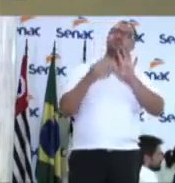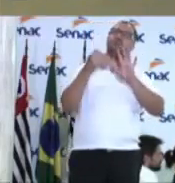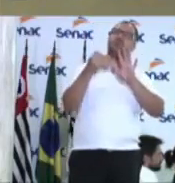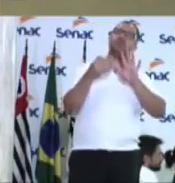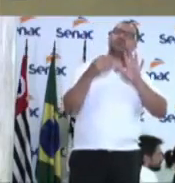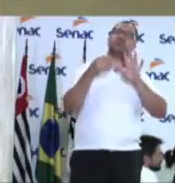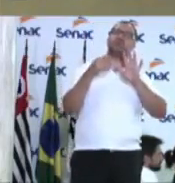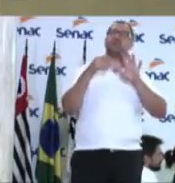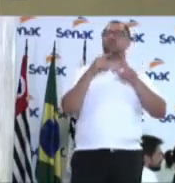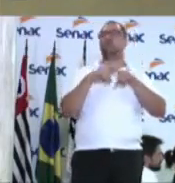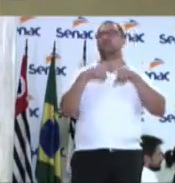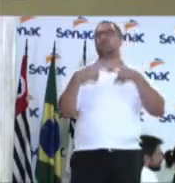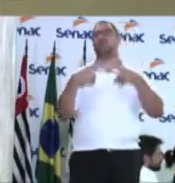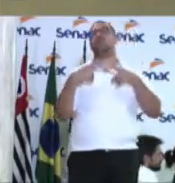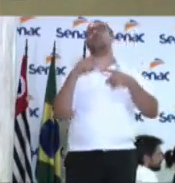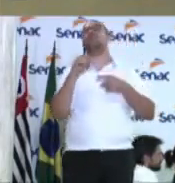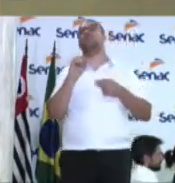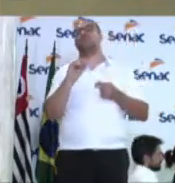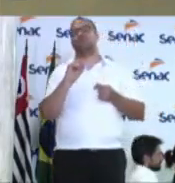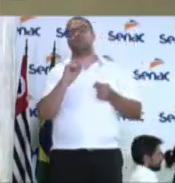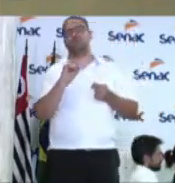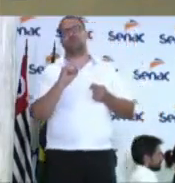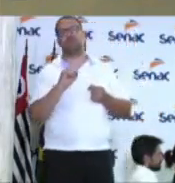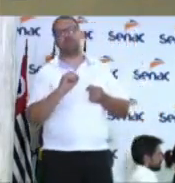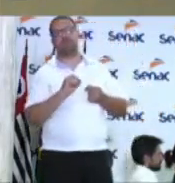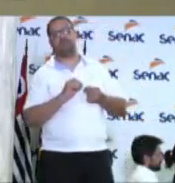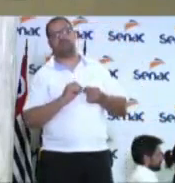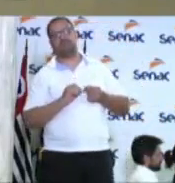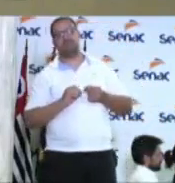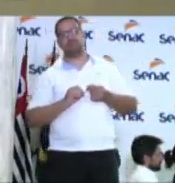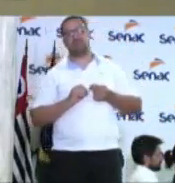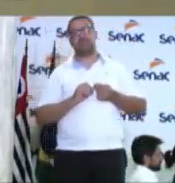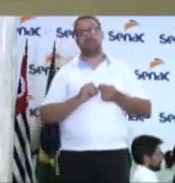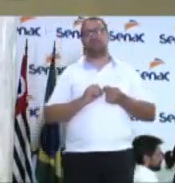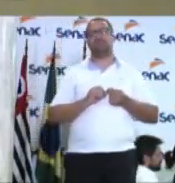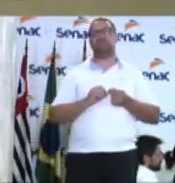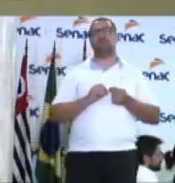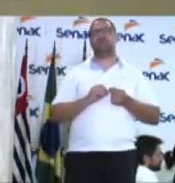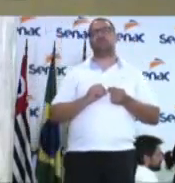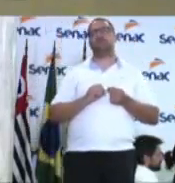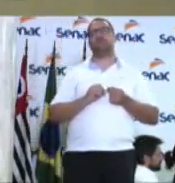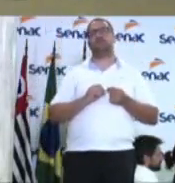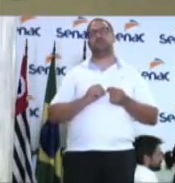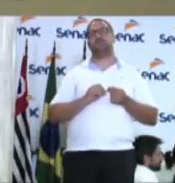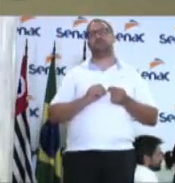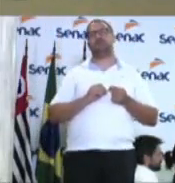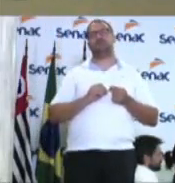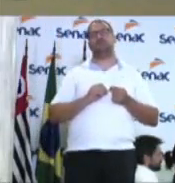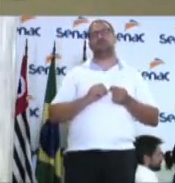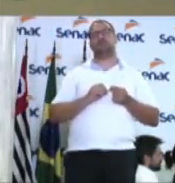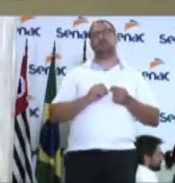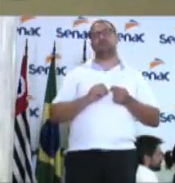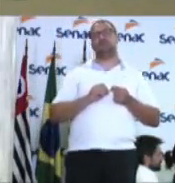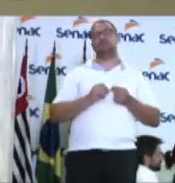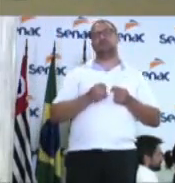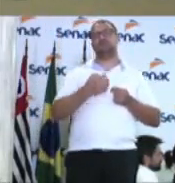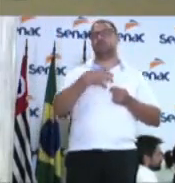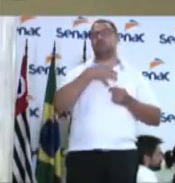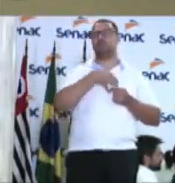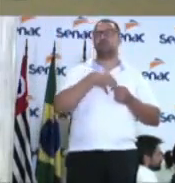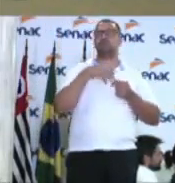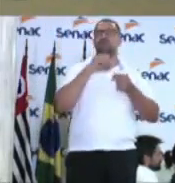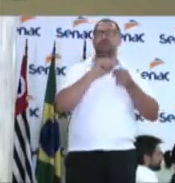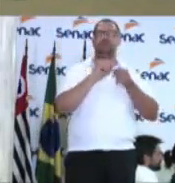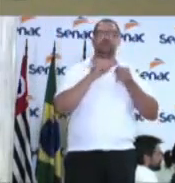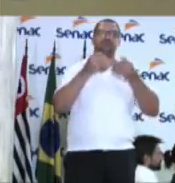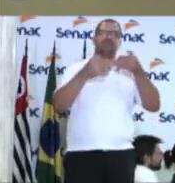não vai demonstrar, mas de que perspectiva que vai ser mostrada do carro. Enfim, esse tipo de